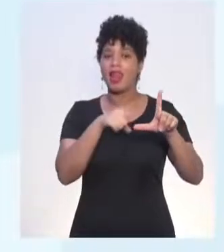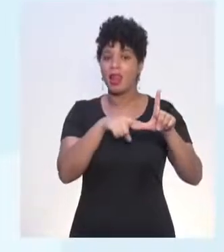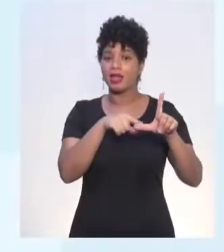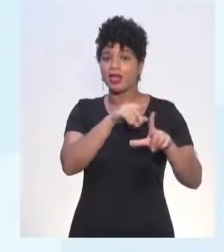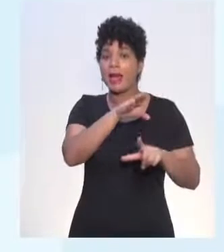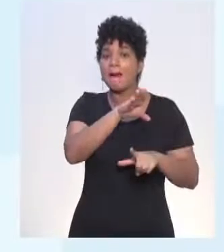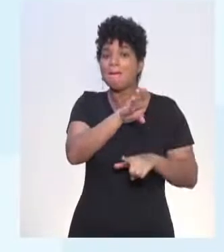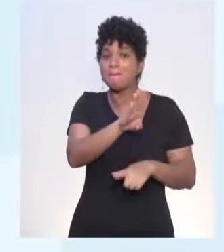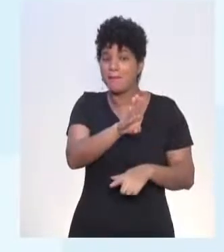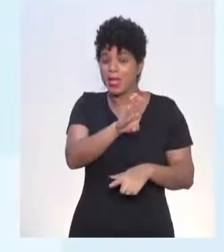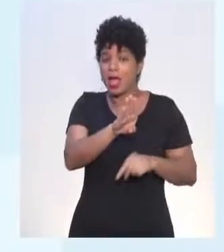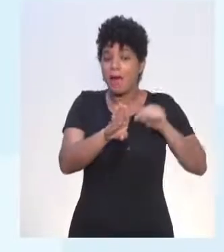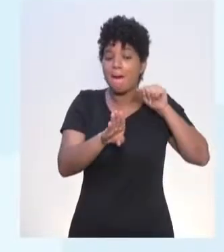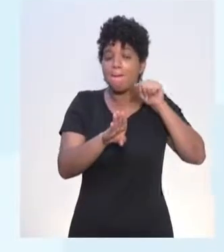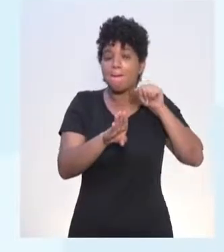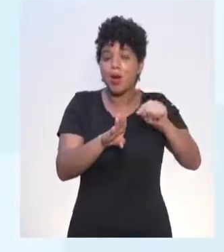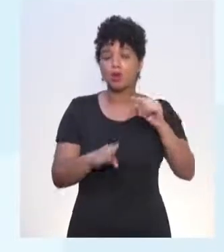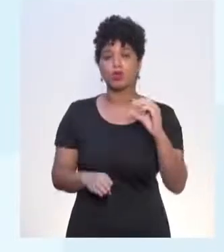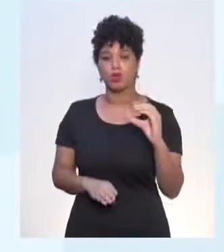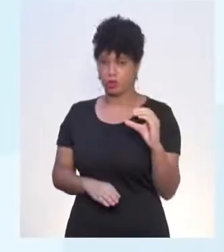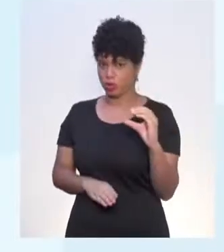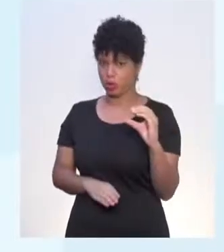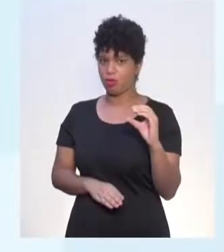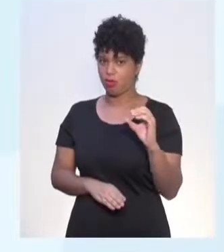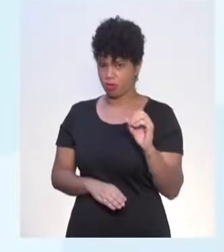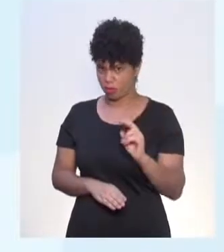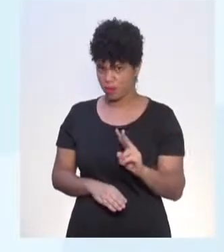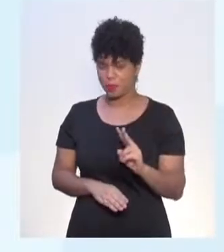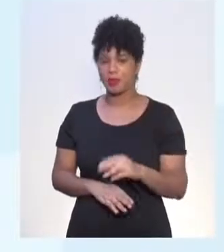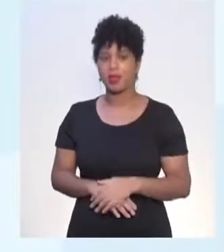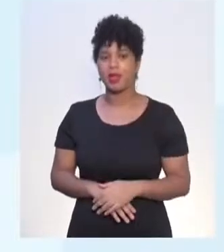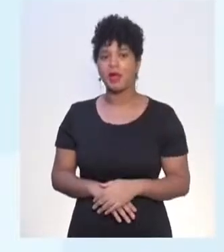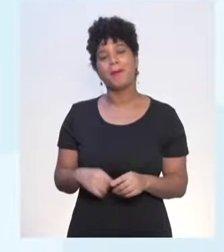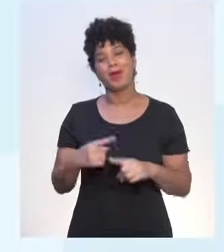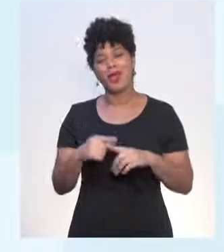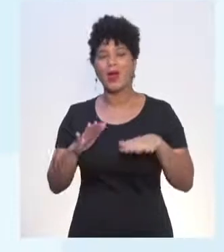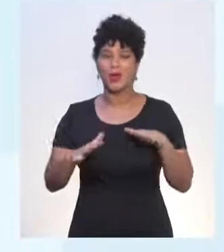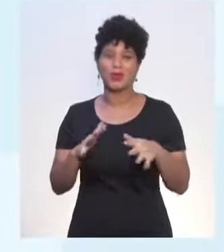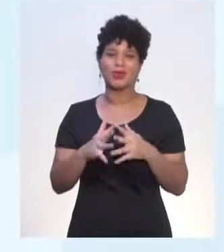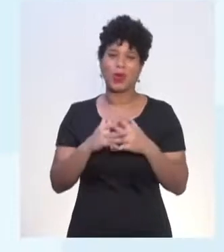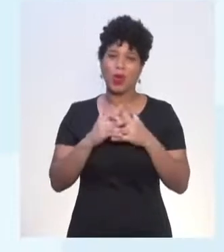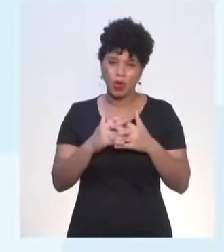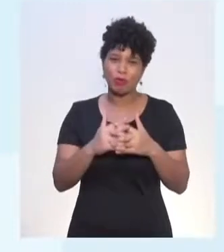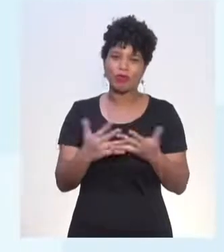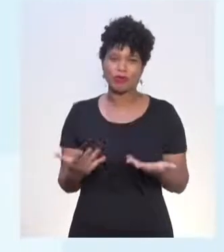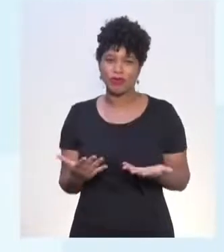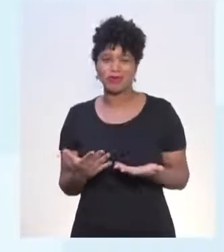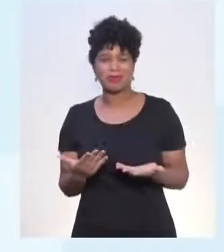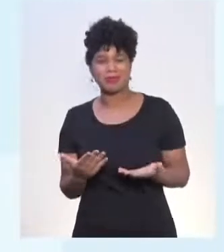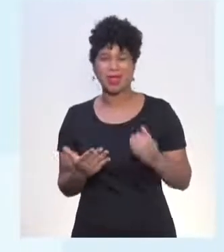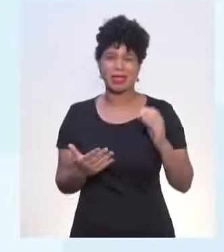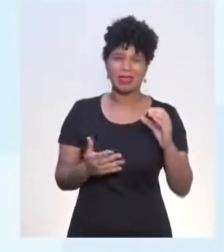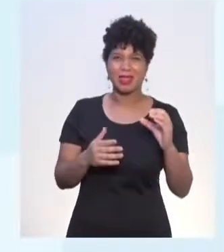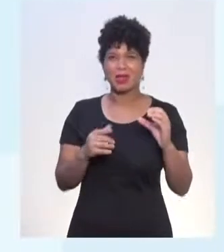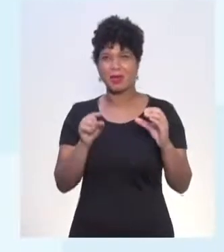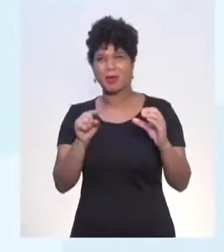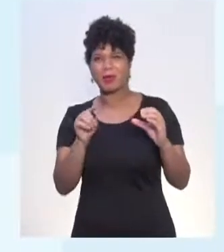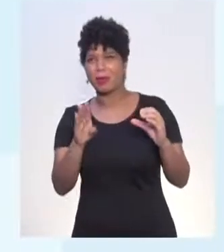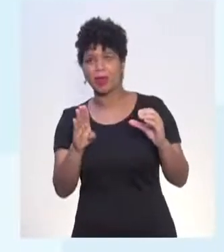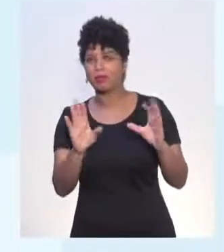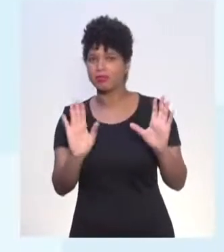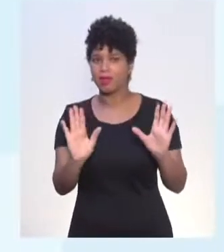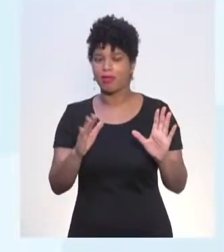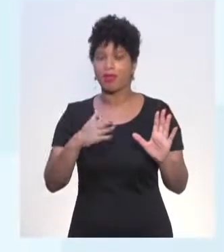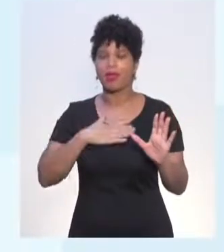B, ponto C. Então, aí, confundir com a alternativa C, ponto B. Então, acredito que tomar